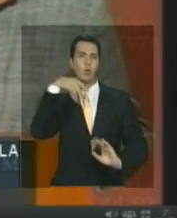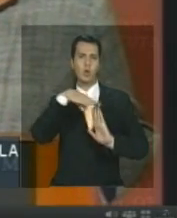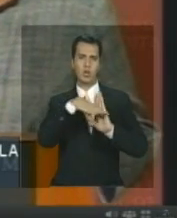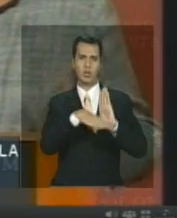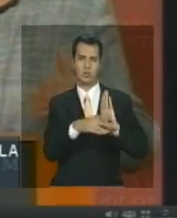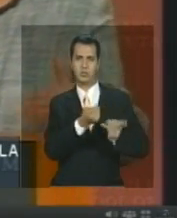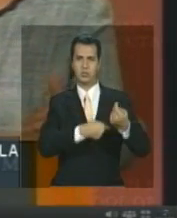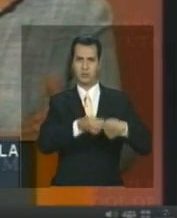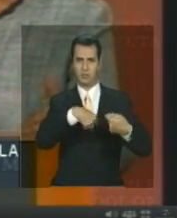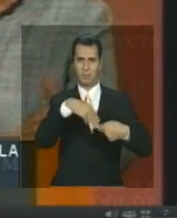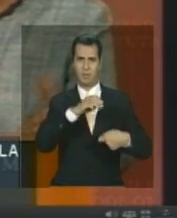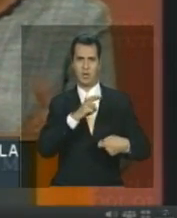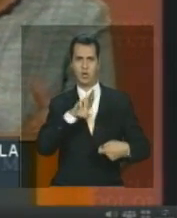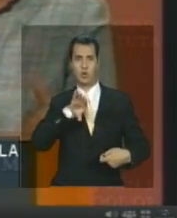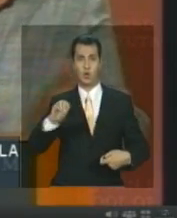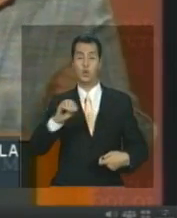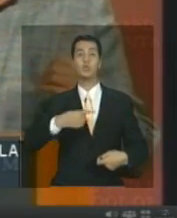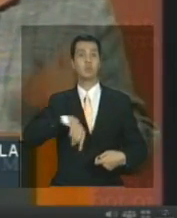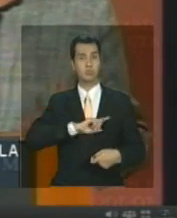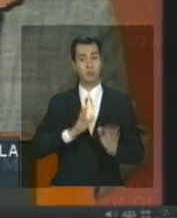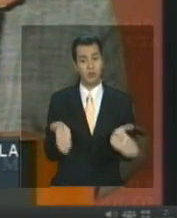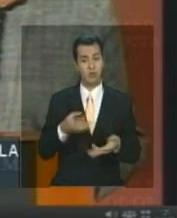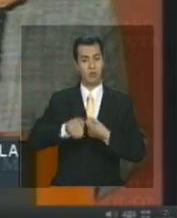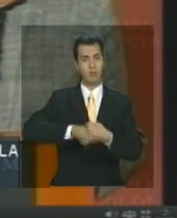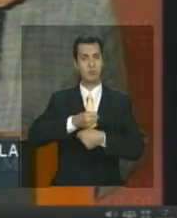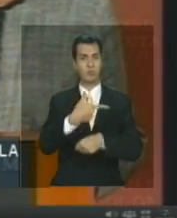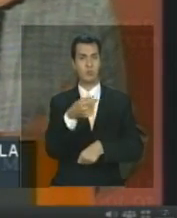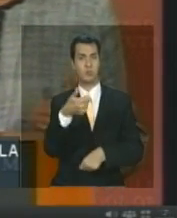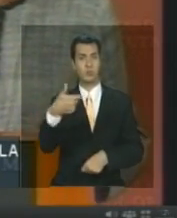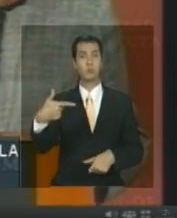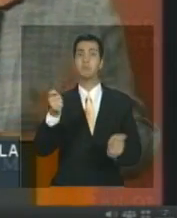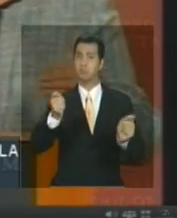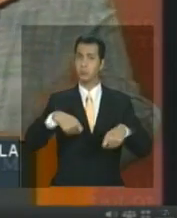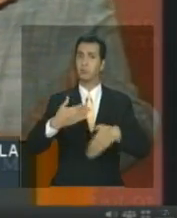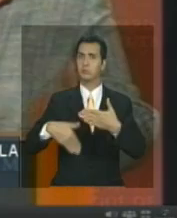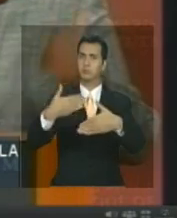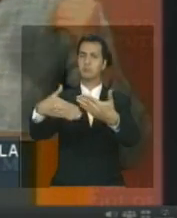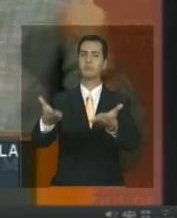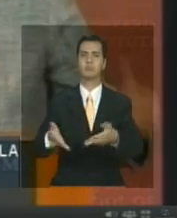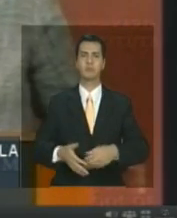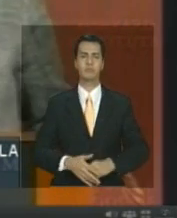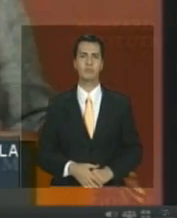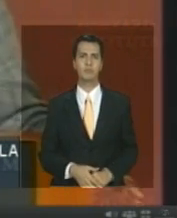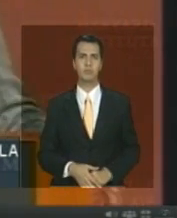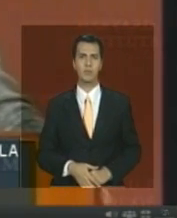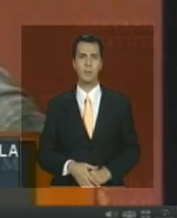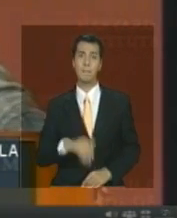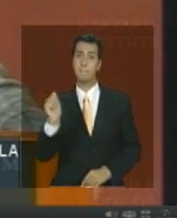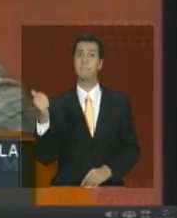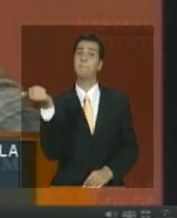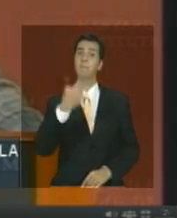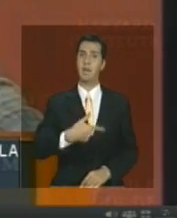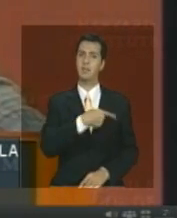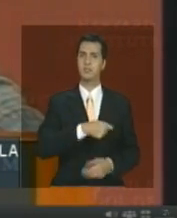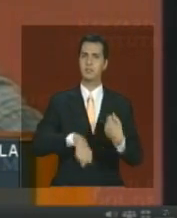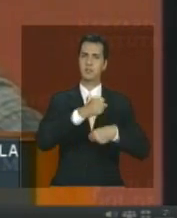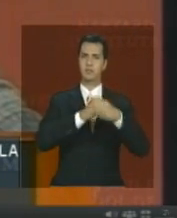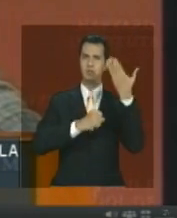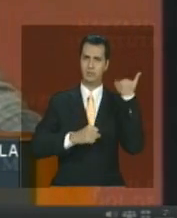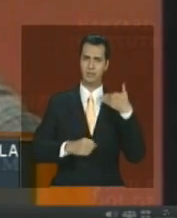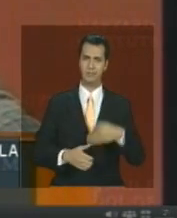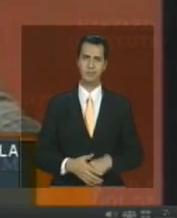neste ano, prontos a crescer de forma mais significativa do que crescemos no